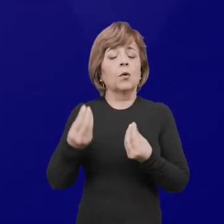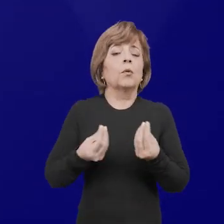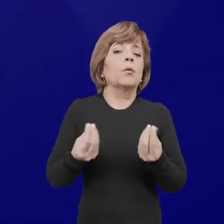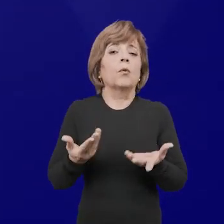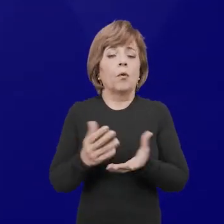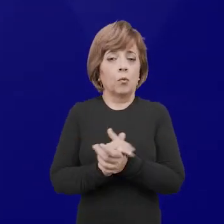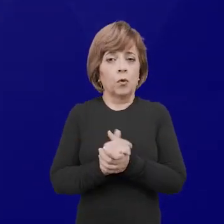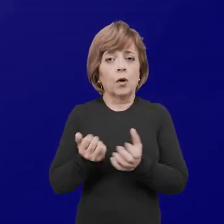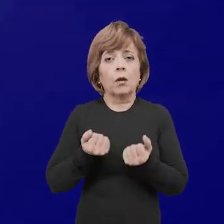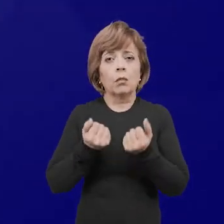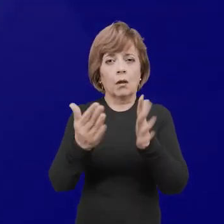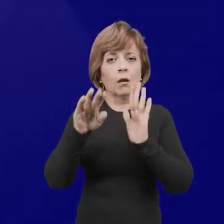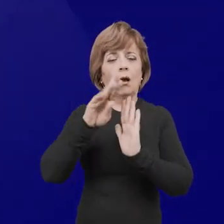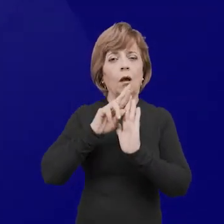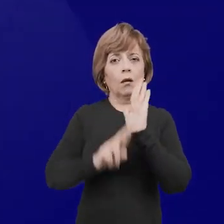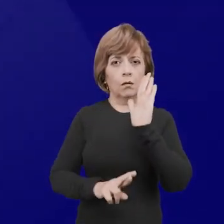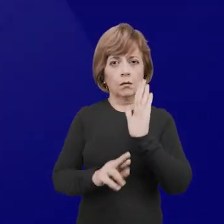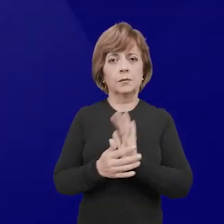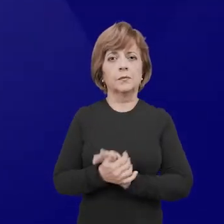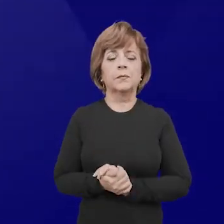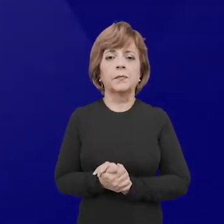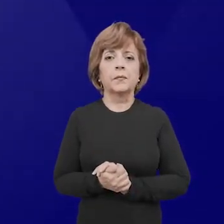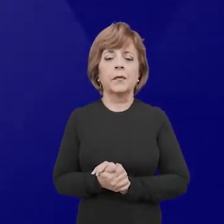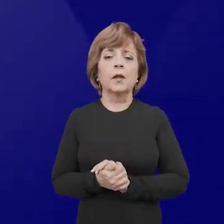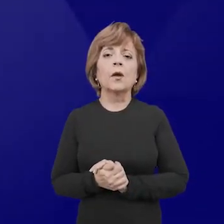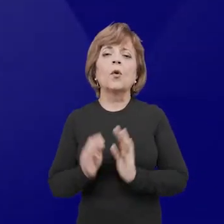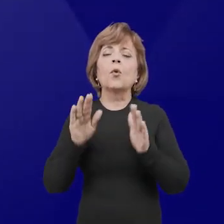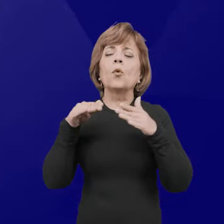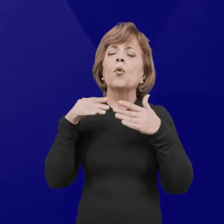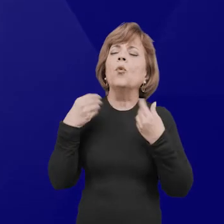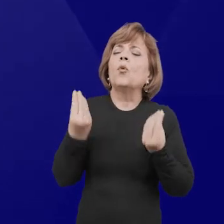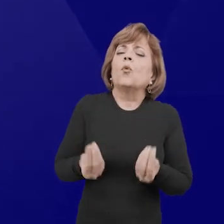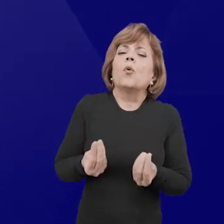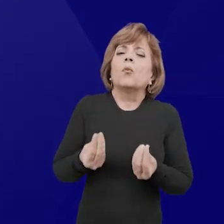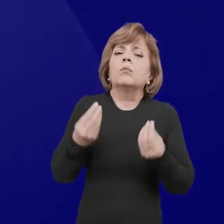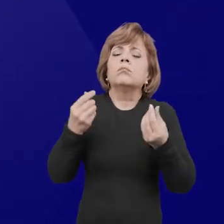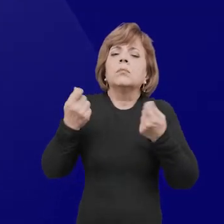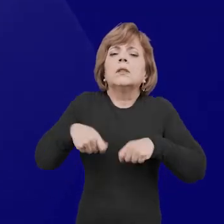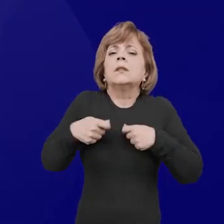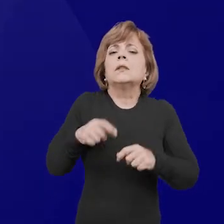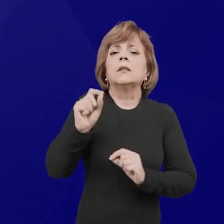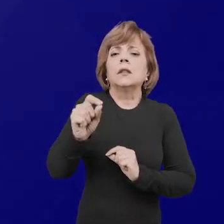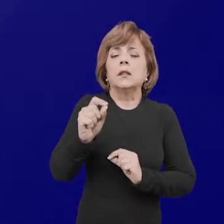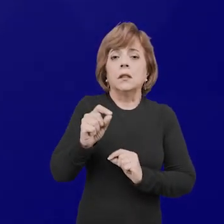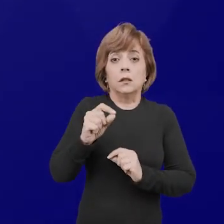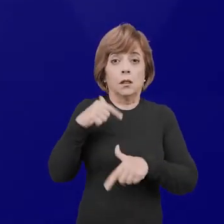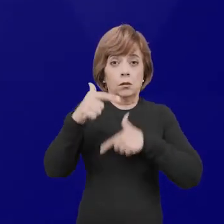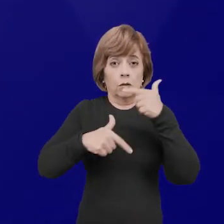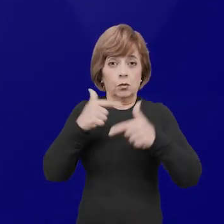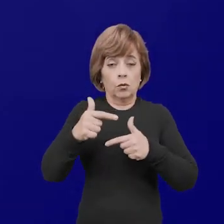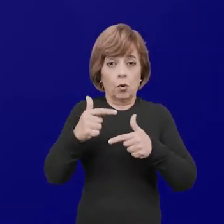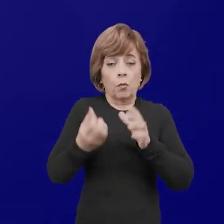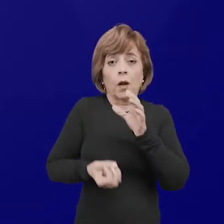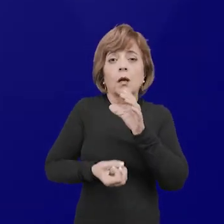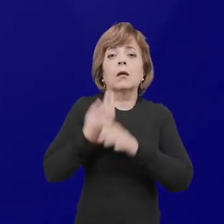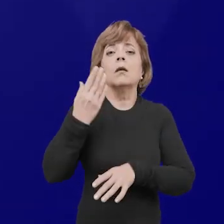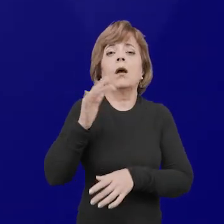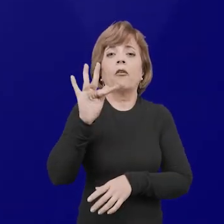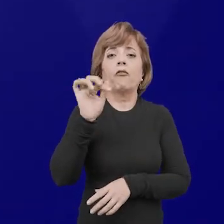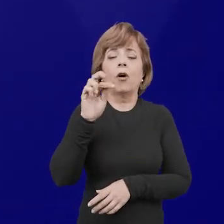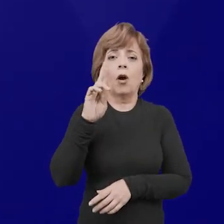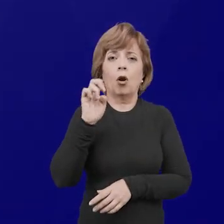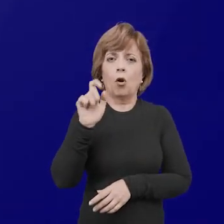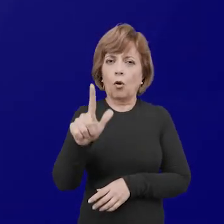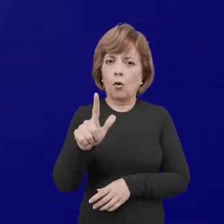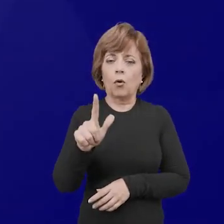do resultado do trabalho da instituição. Qual necessidade da instituição levou ao desenvolvimento do Farol? A ideia de que a gente